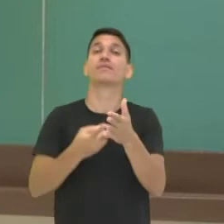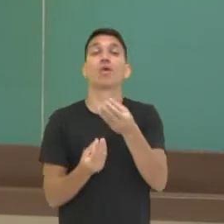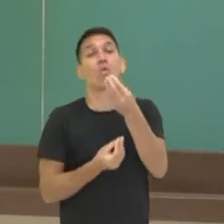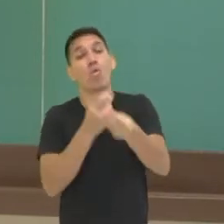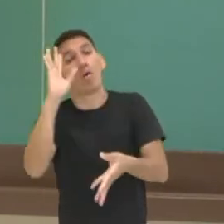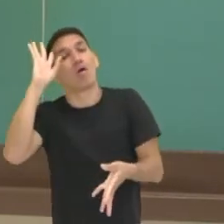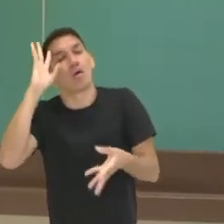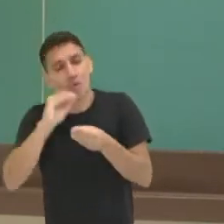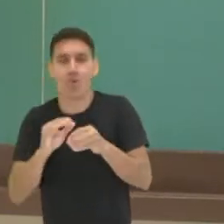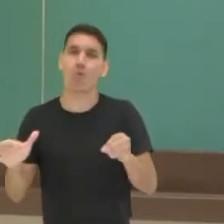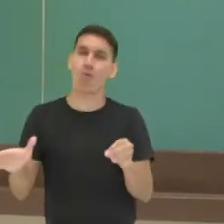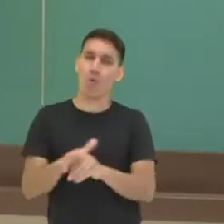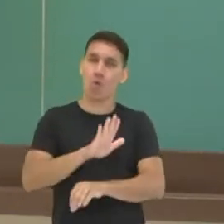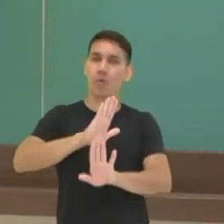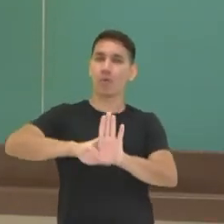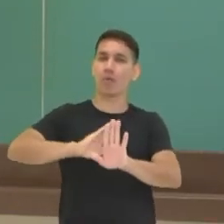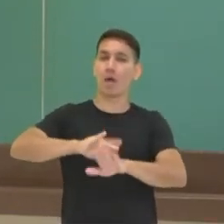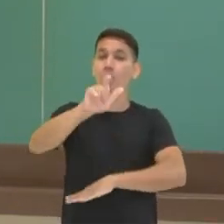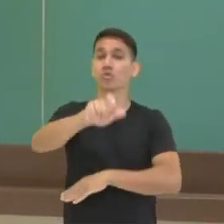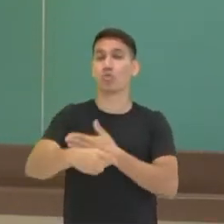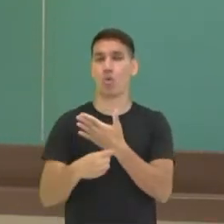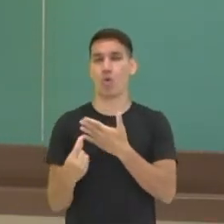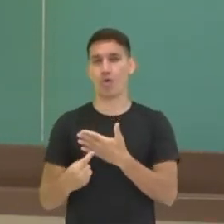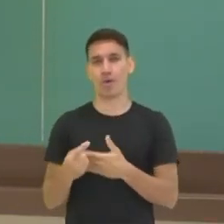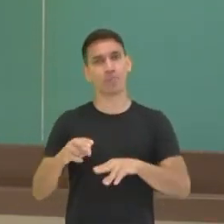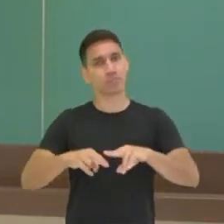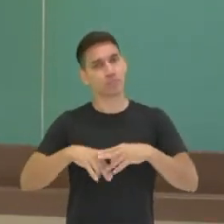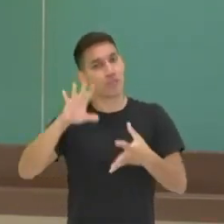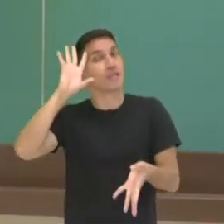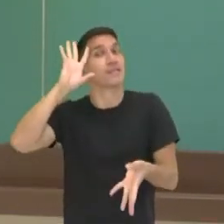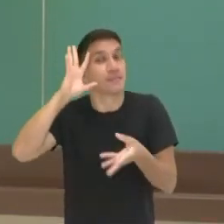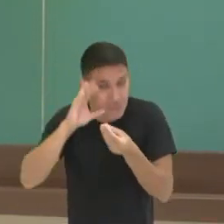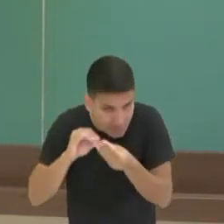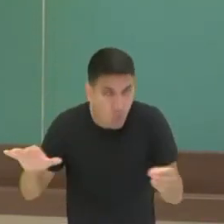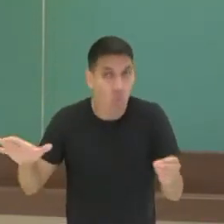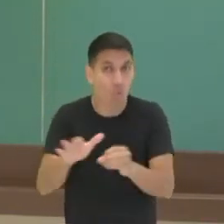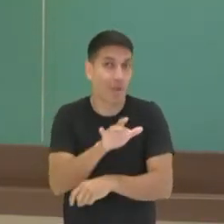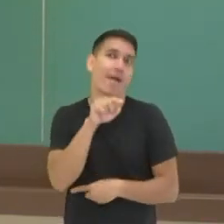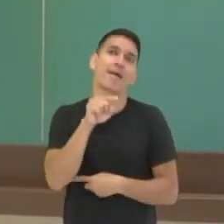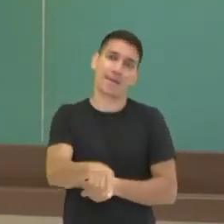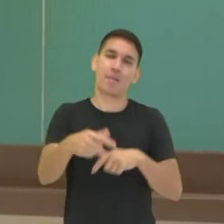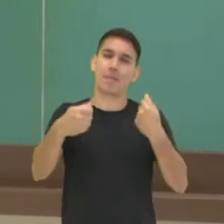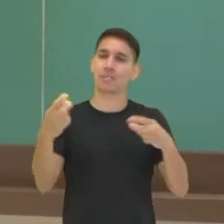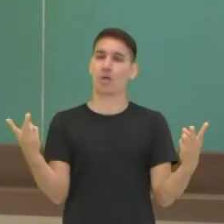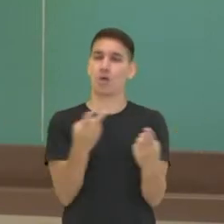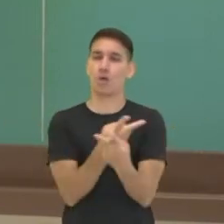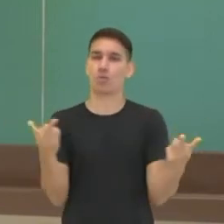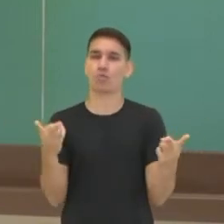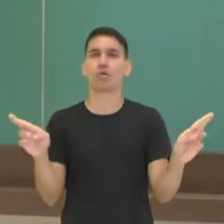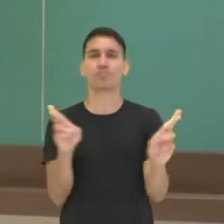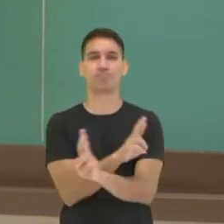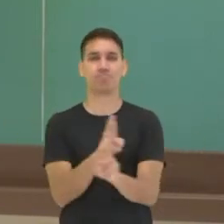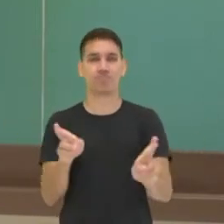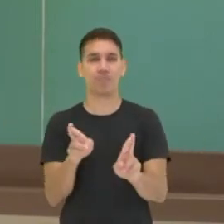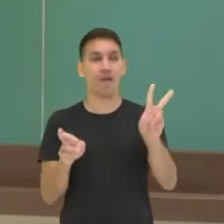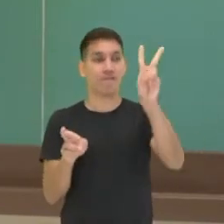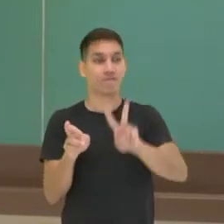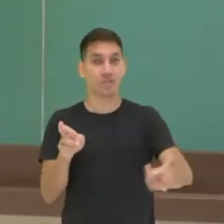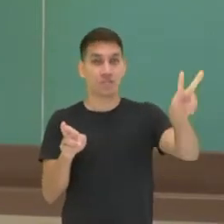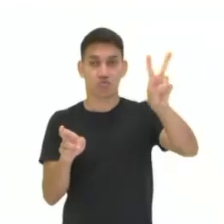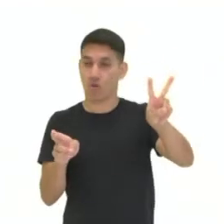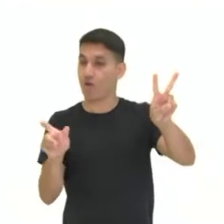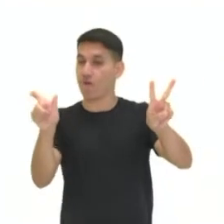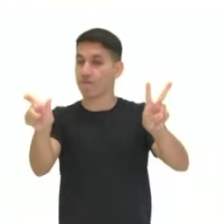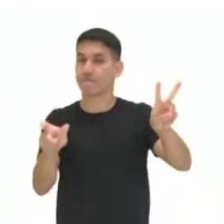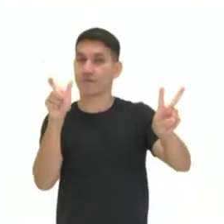por quem elaborou a tirinha. Então, uma boa interpretação requer que vocês façam essa correlação entre visual e verbal.